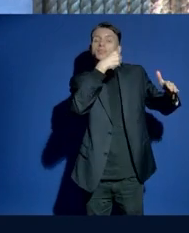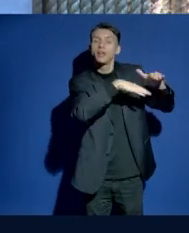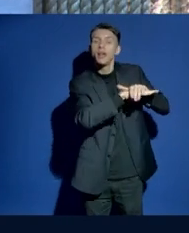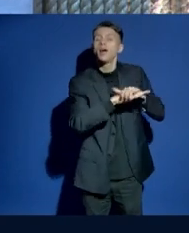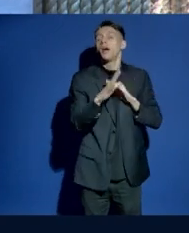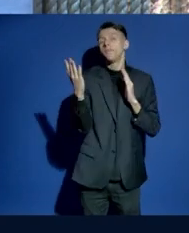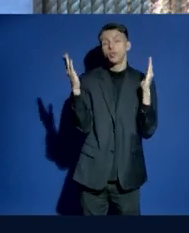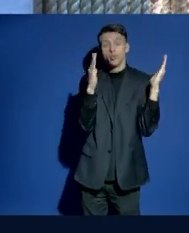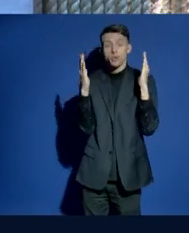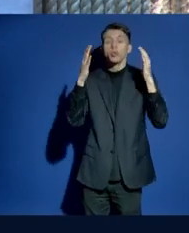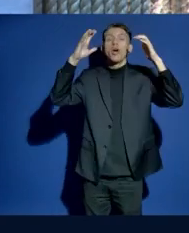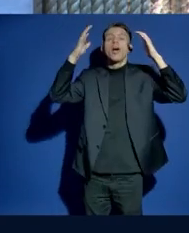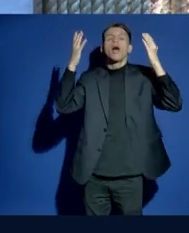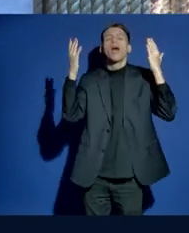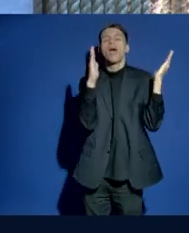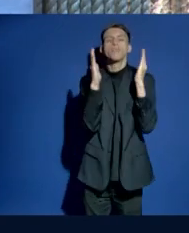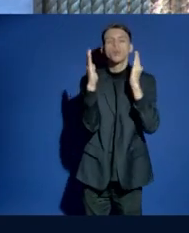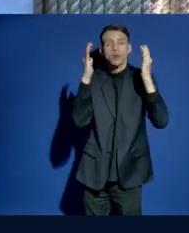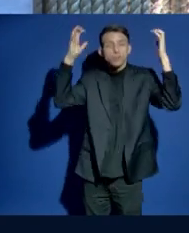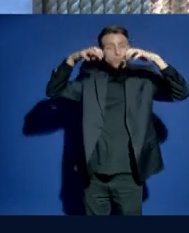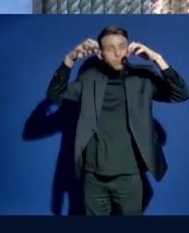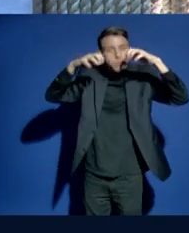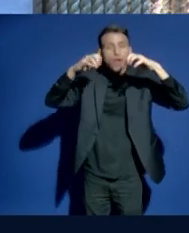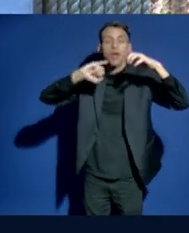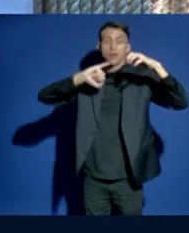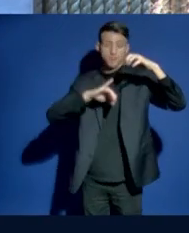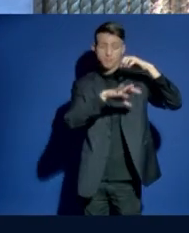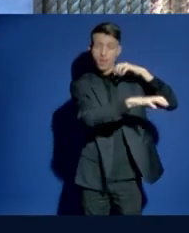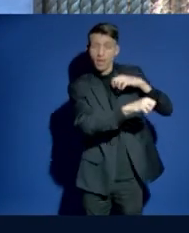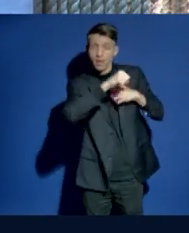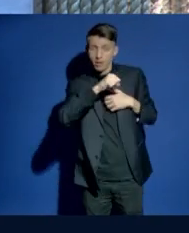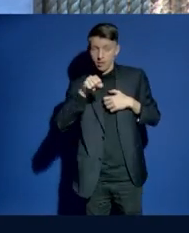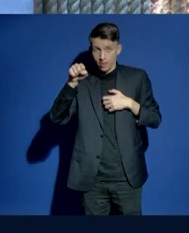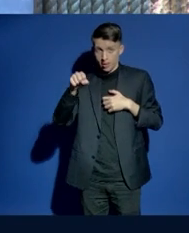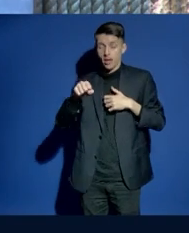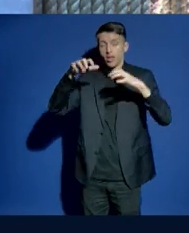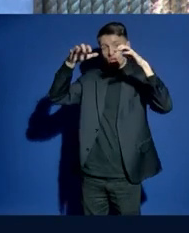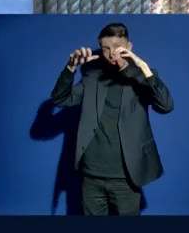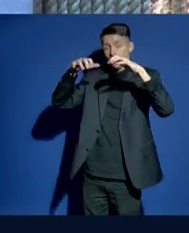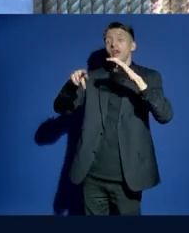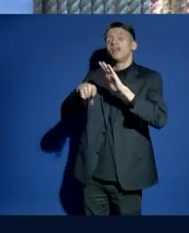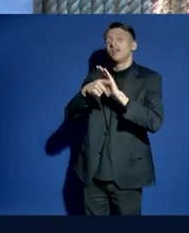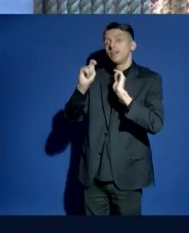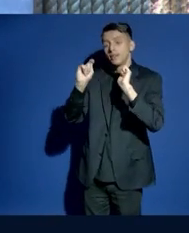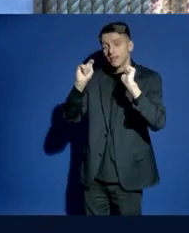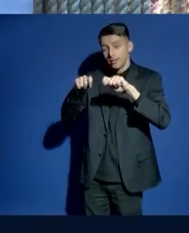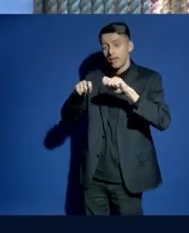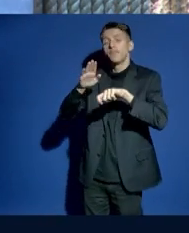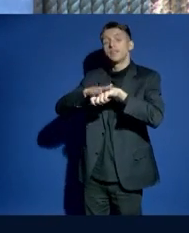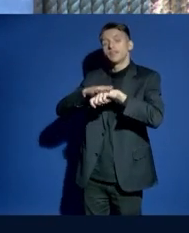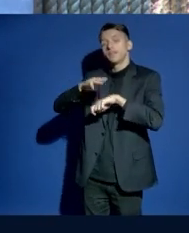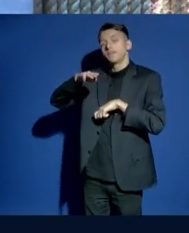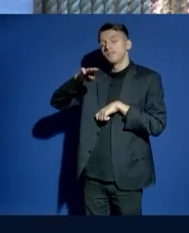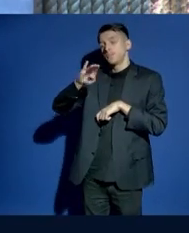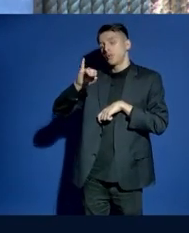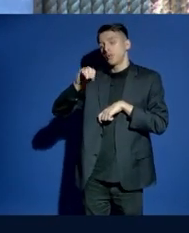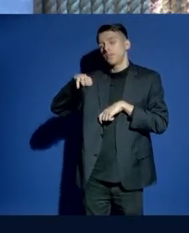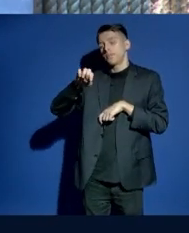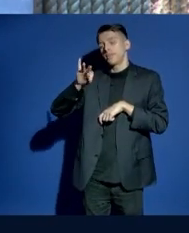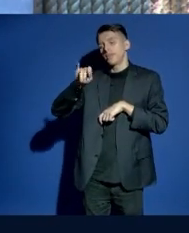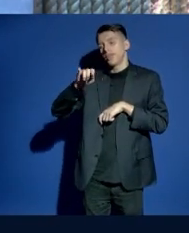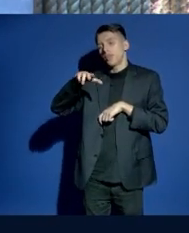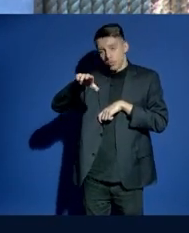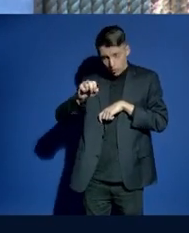e março quando a unidade não tá funcionando a gente use esse insumo para alimentar os biodigestores e produzir o bioma então de uma